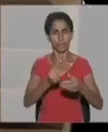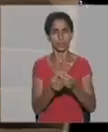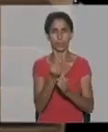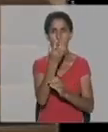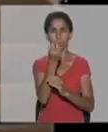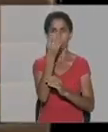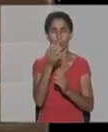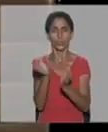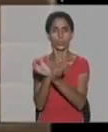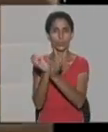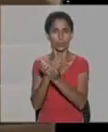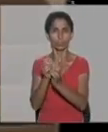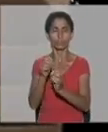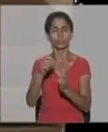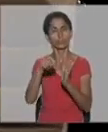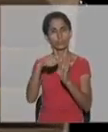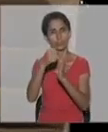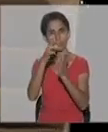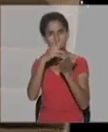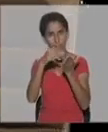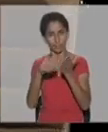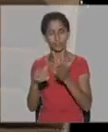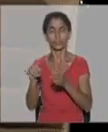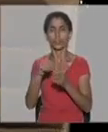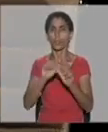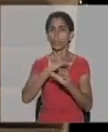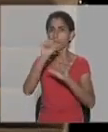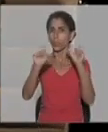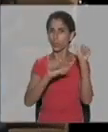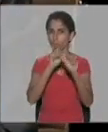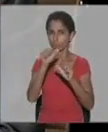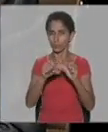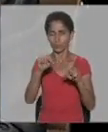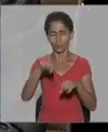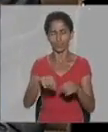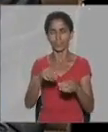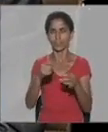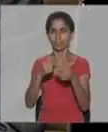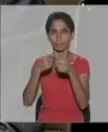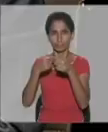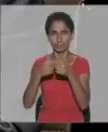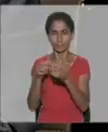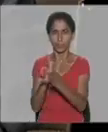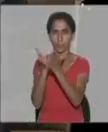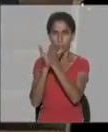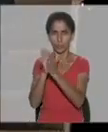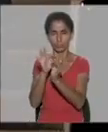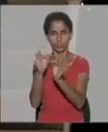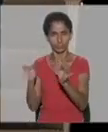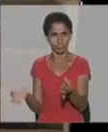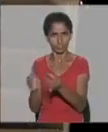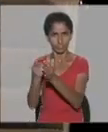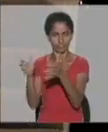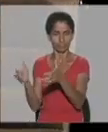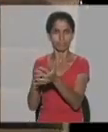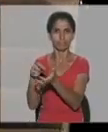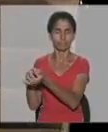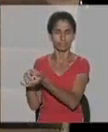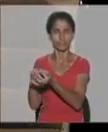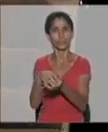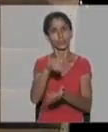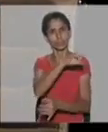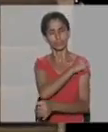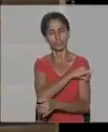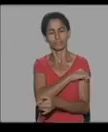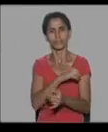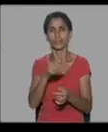que revolucionou a cena cultural do subúrbio carioca. Eu tenho o prazer de receber o cantor, compositor e